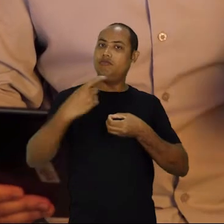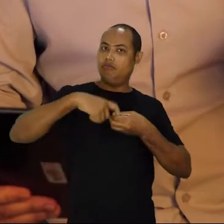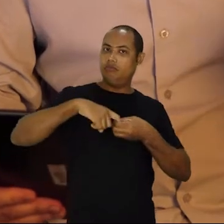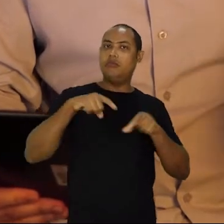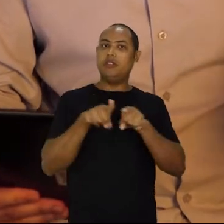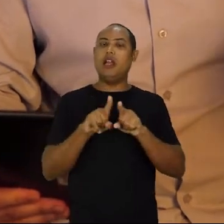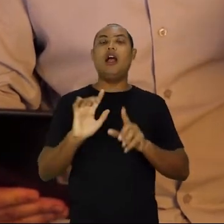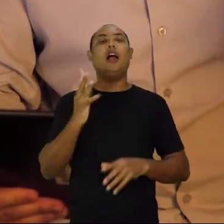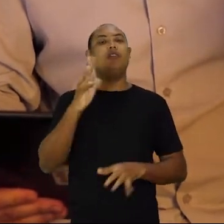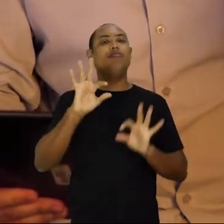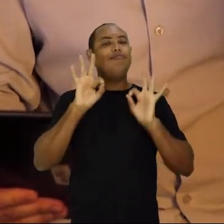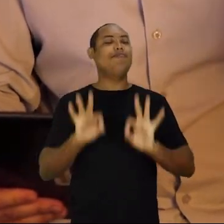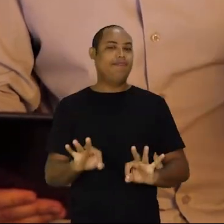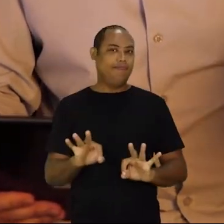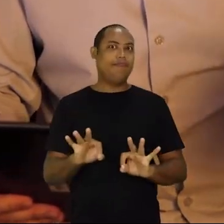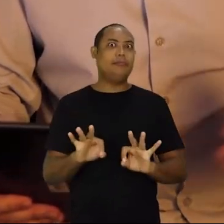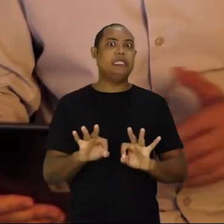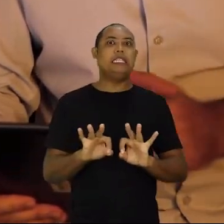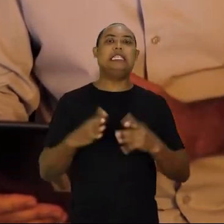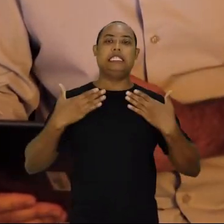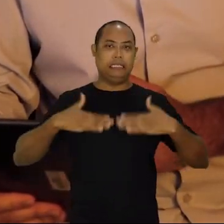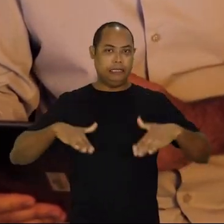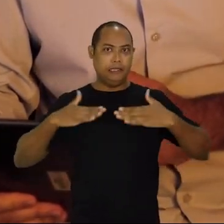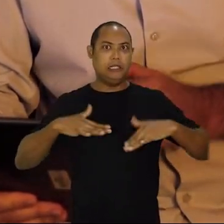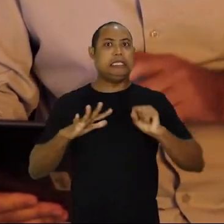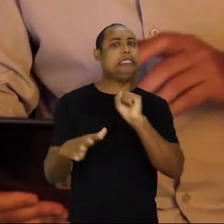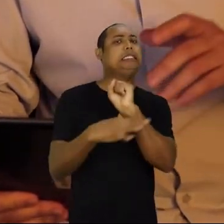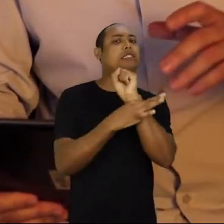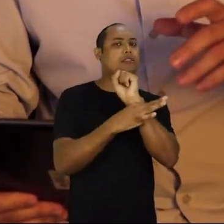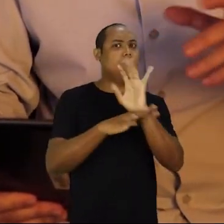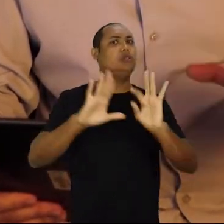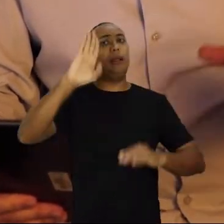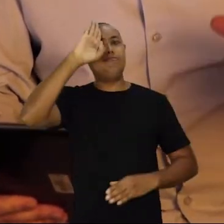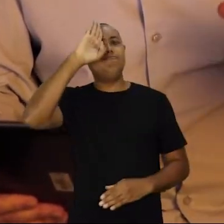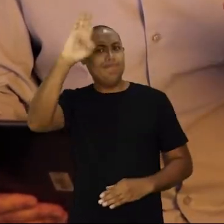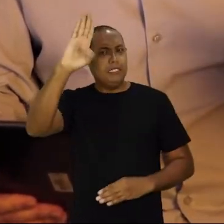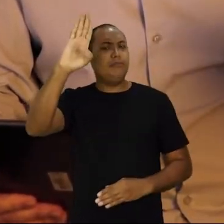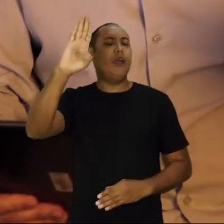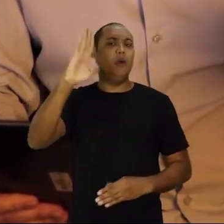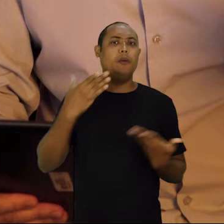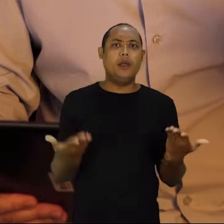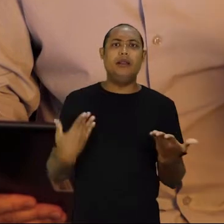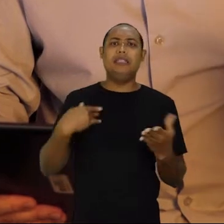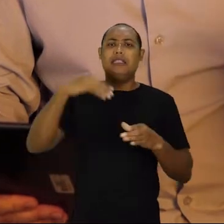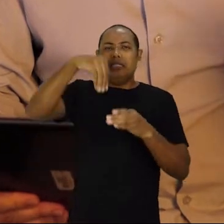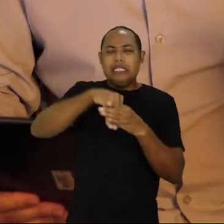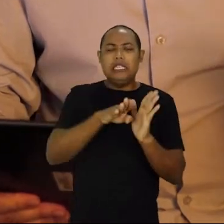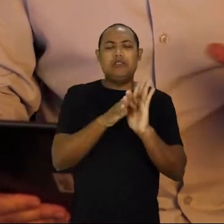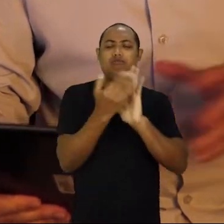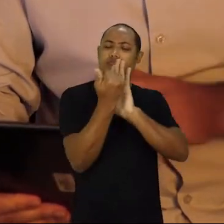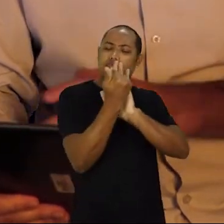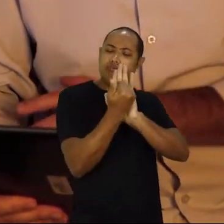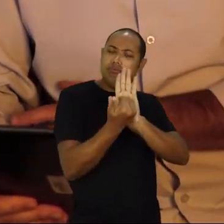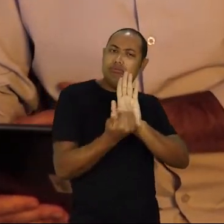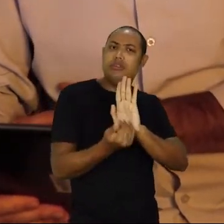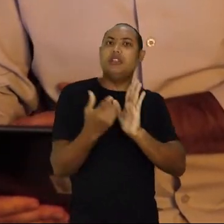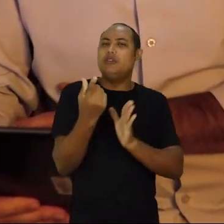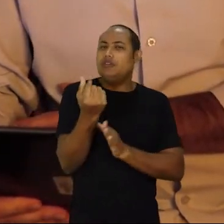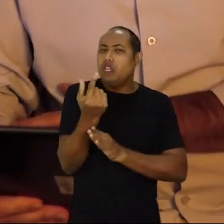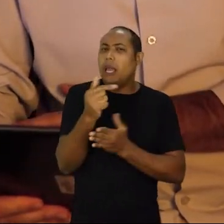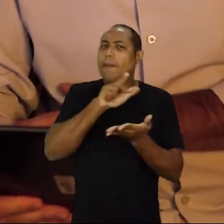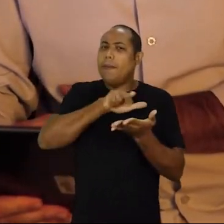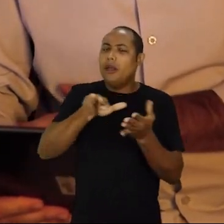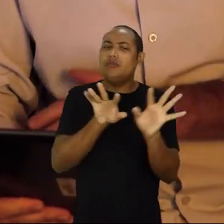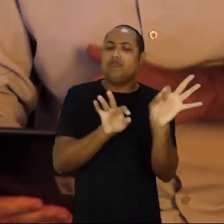esforço para garantir que esse momento de retorno ocorra da forma mais tranquila e da forma mais segura